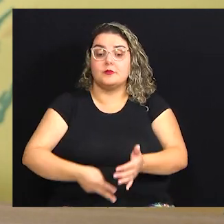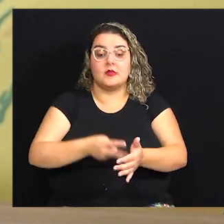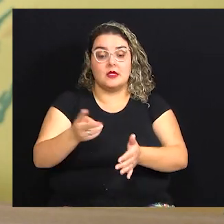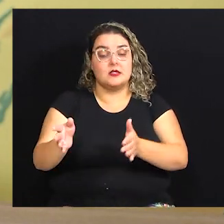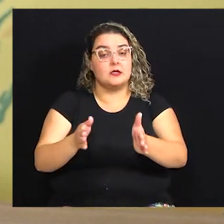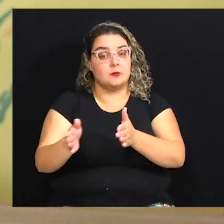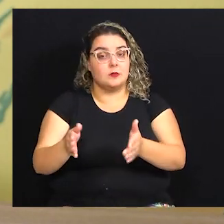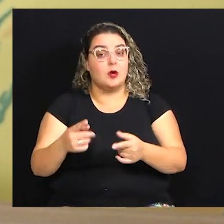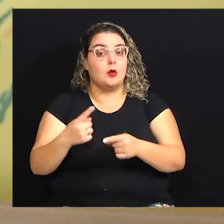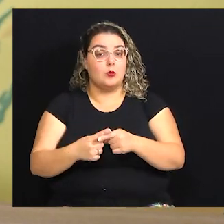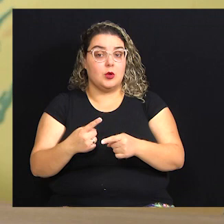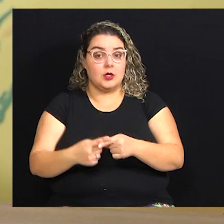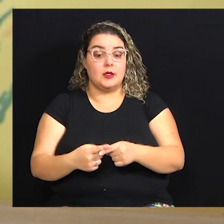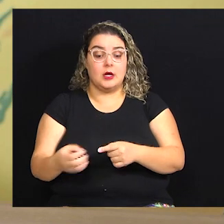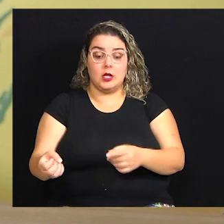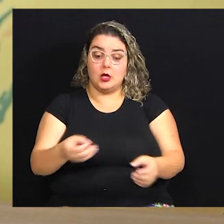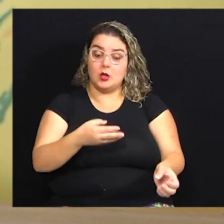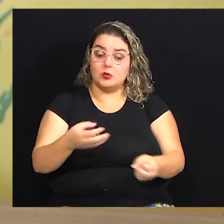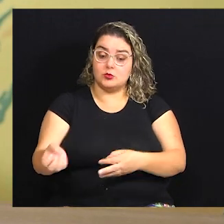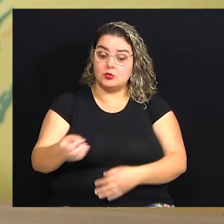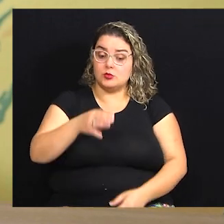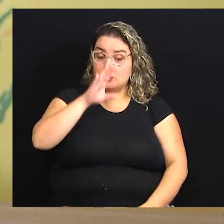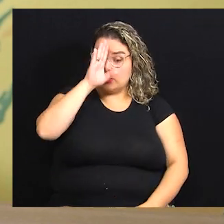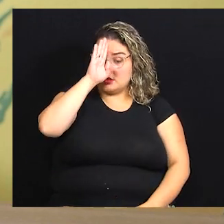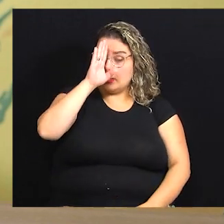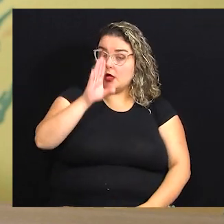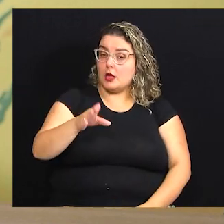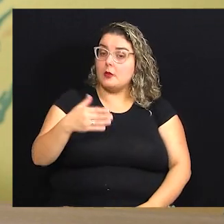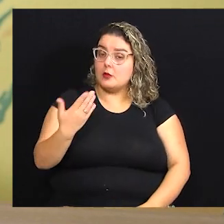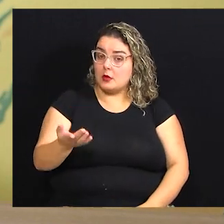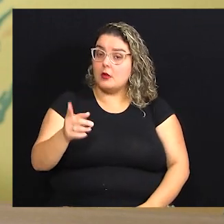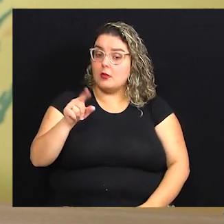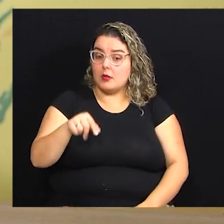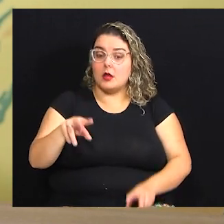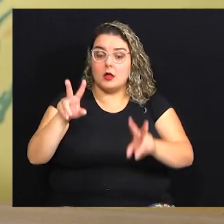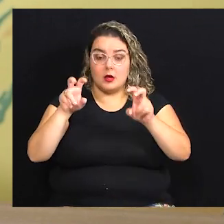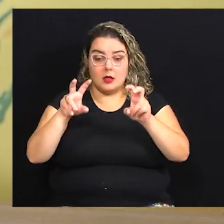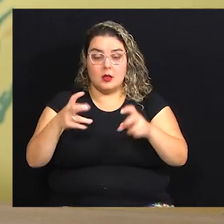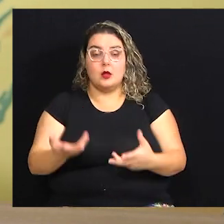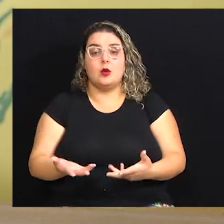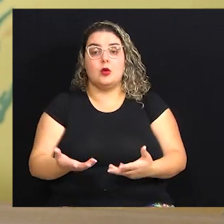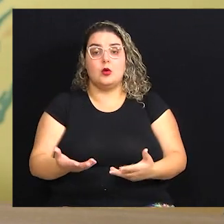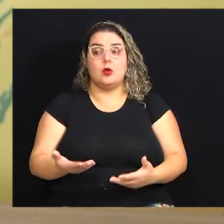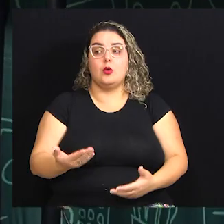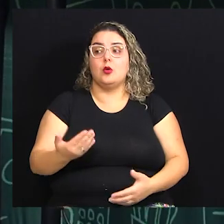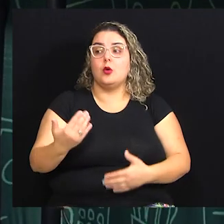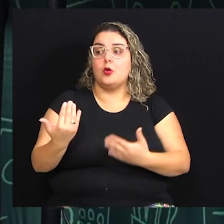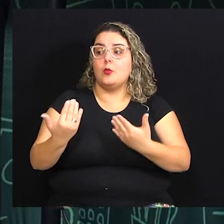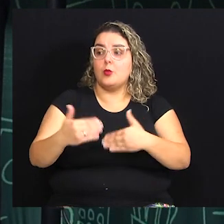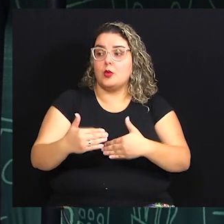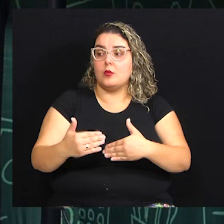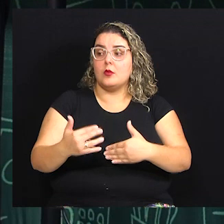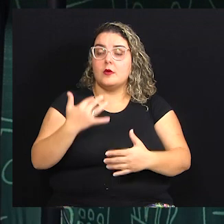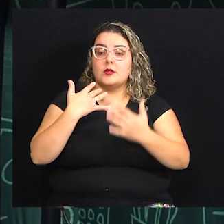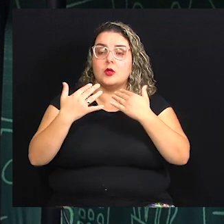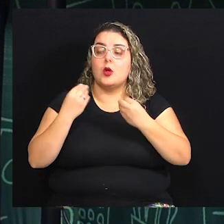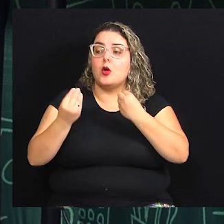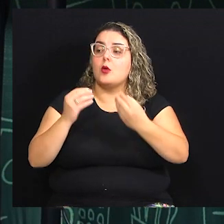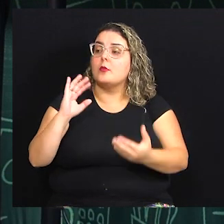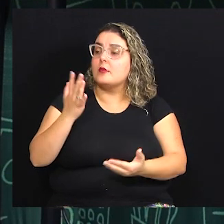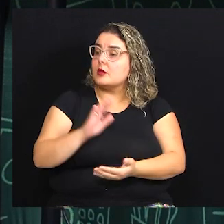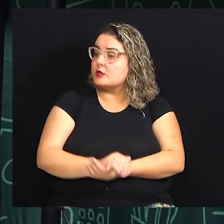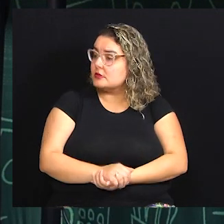segunda fase, porque a novidade principal, não é essa questão que envolve aí provas coloridas. Como que vai ser isso,